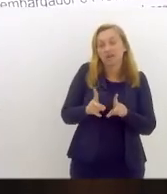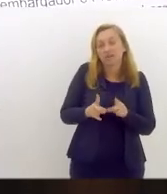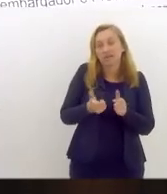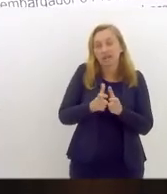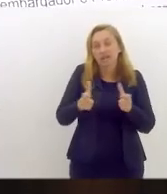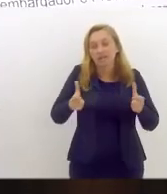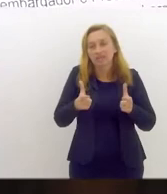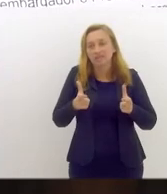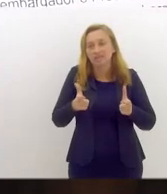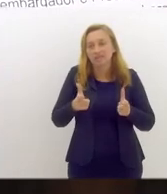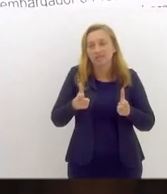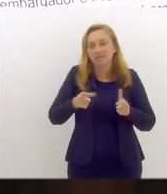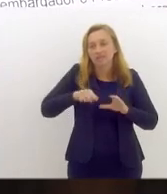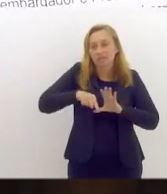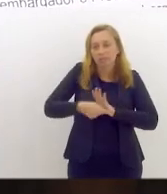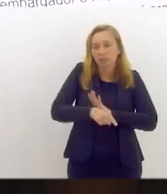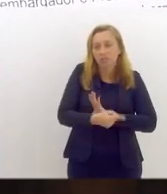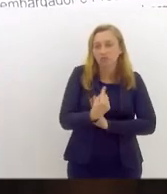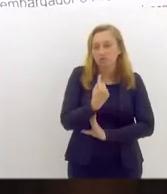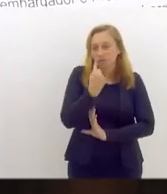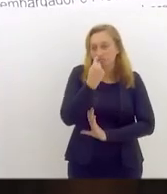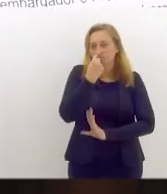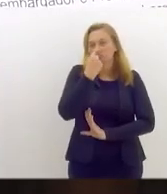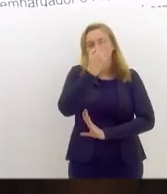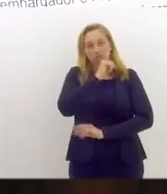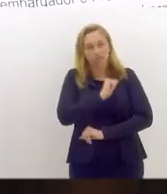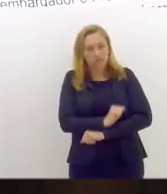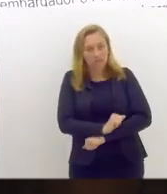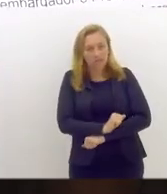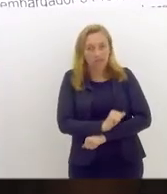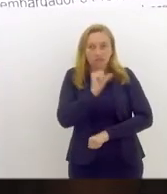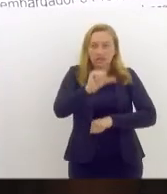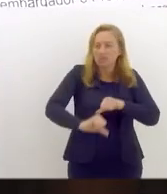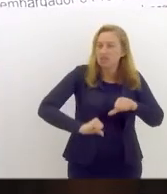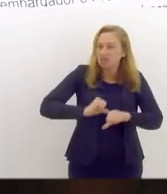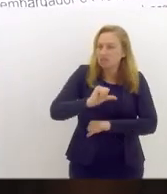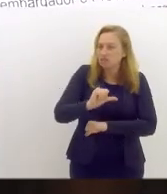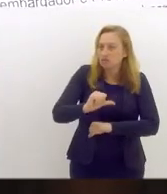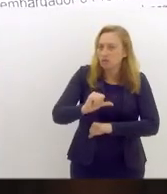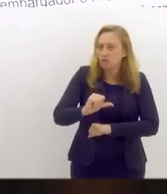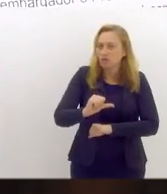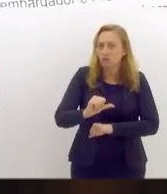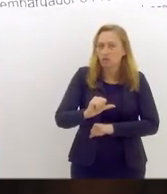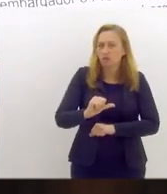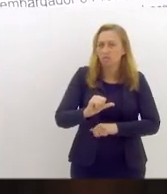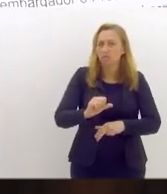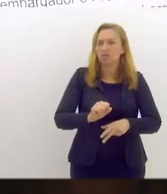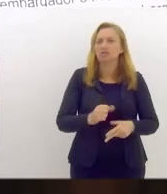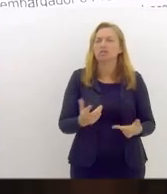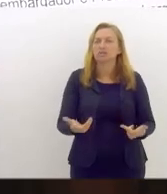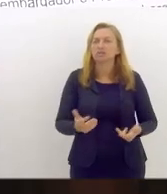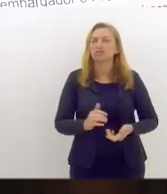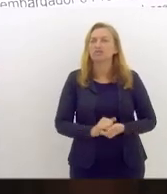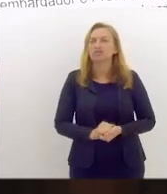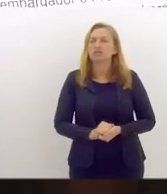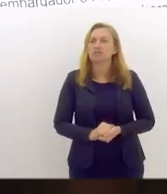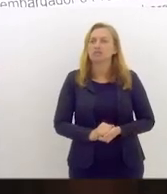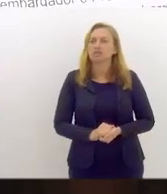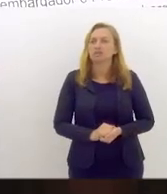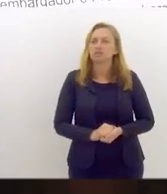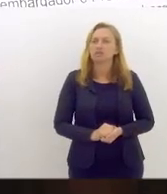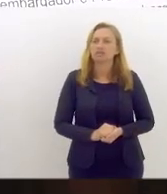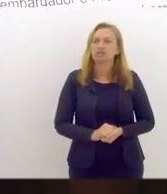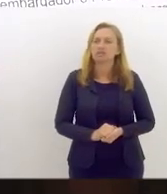dessa convivência vossa excelência transforma essa intensidade superlativa esse esse esse